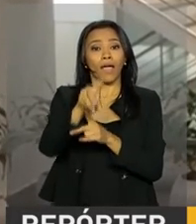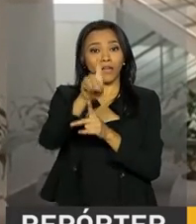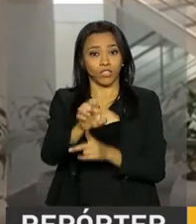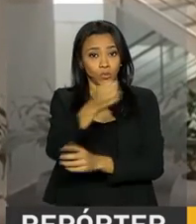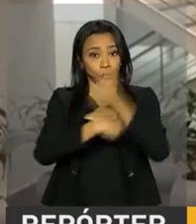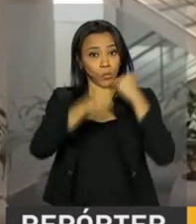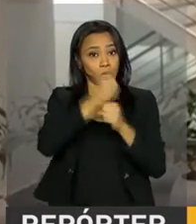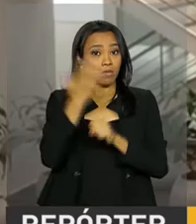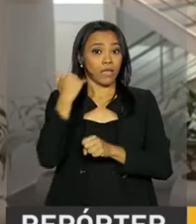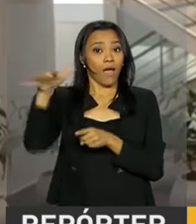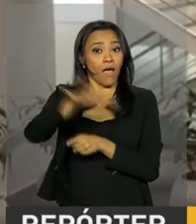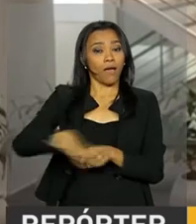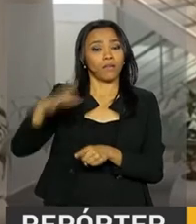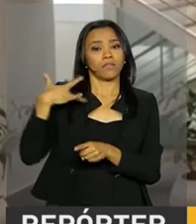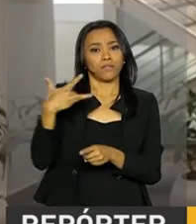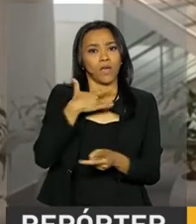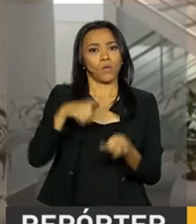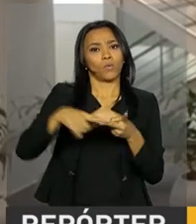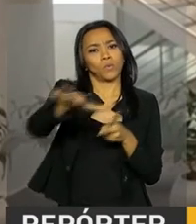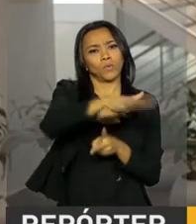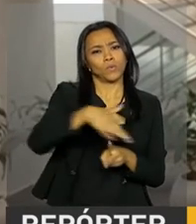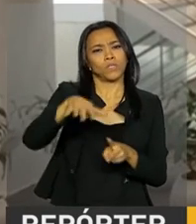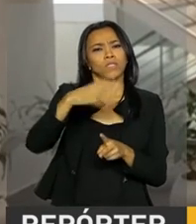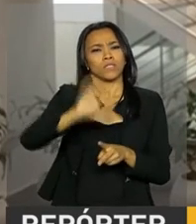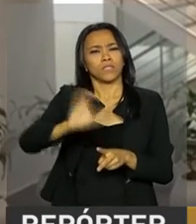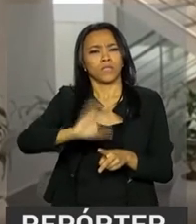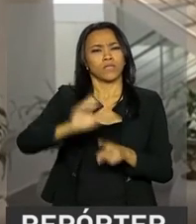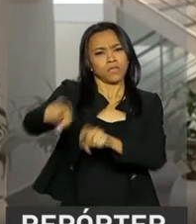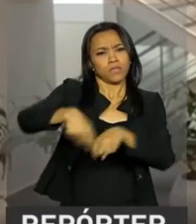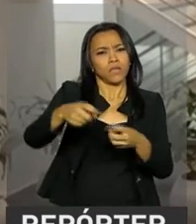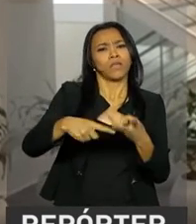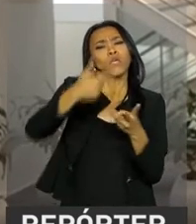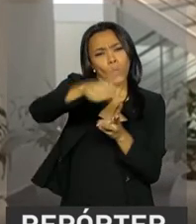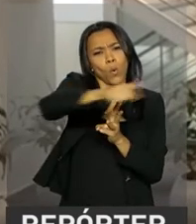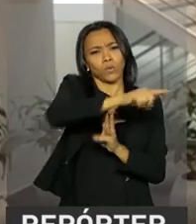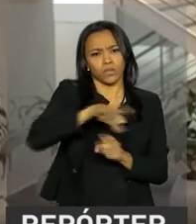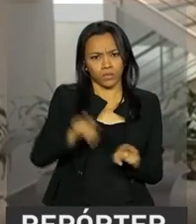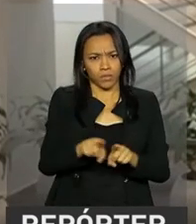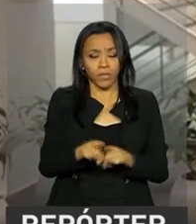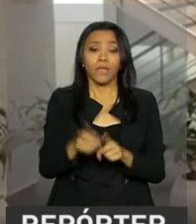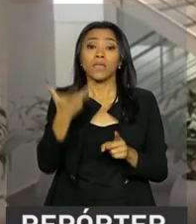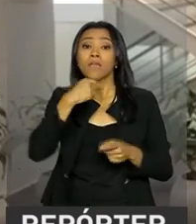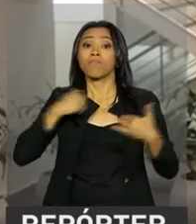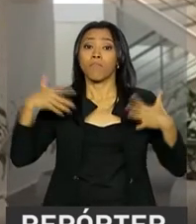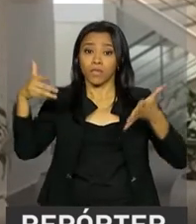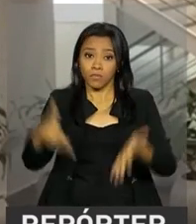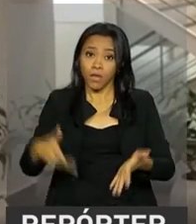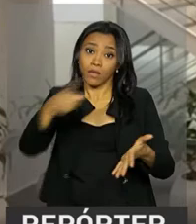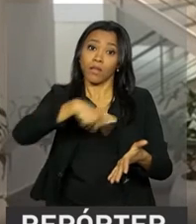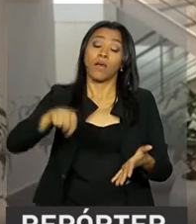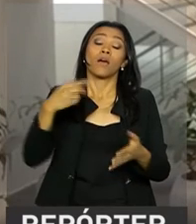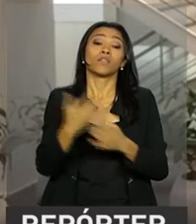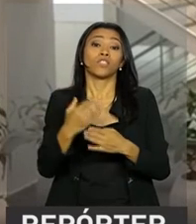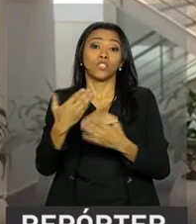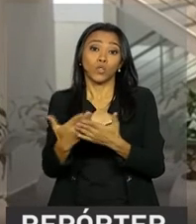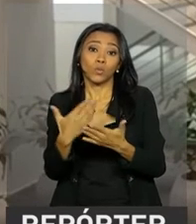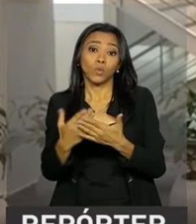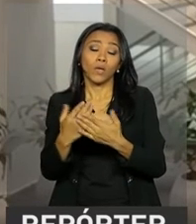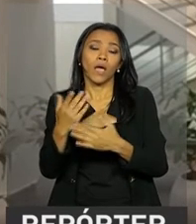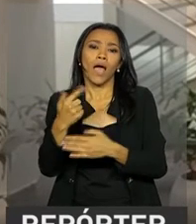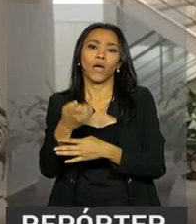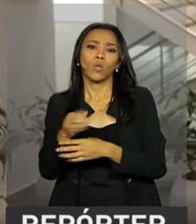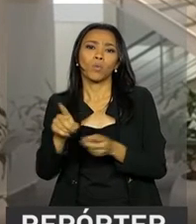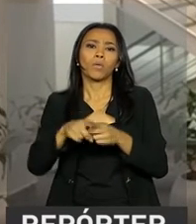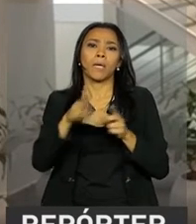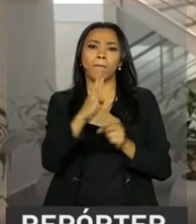as áreas de saúde, ciências agrárias e outras relacionadas a essas. Participaram do exame estudantes de agronomia,